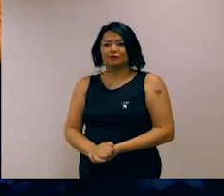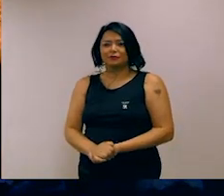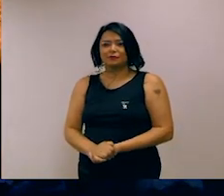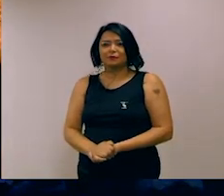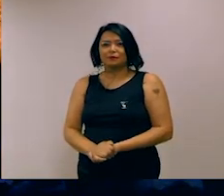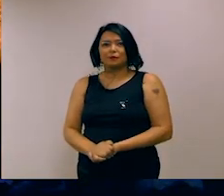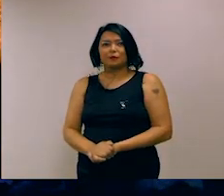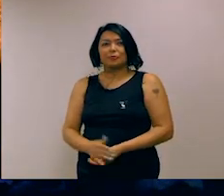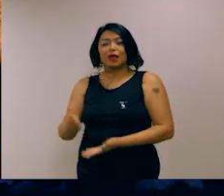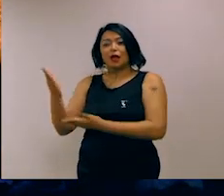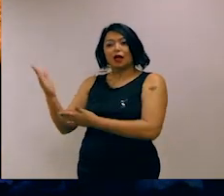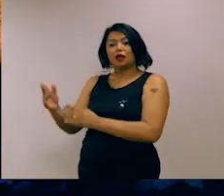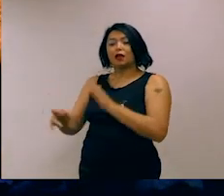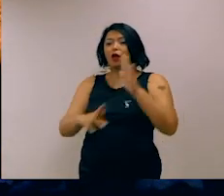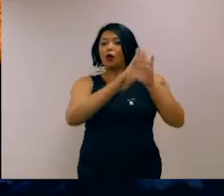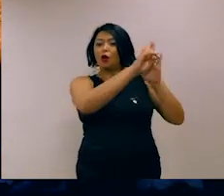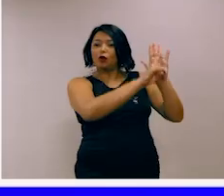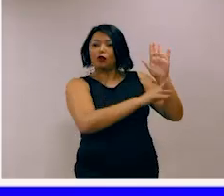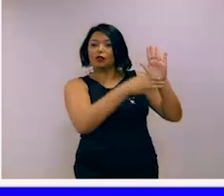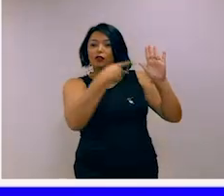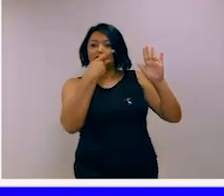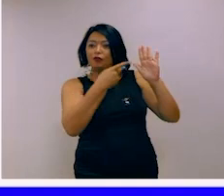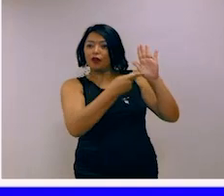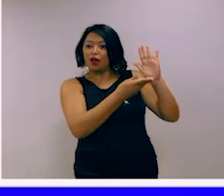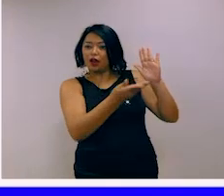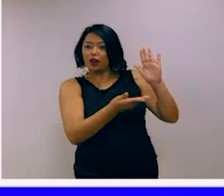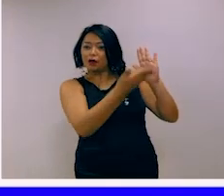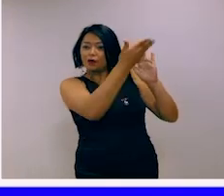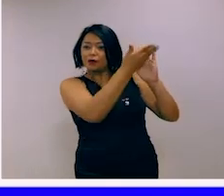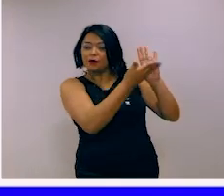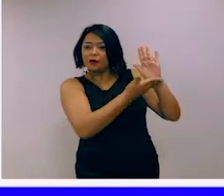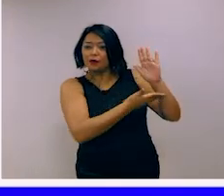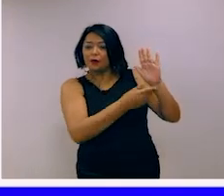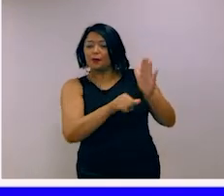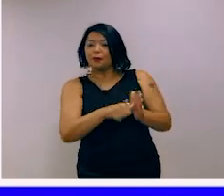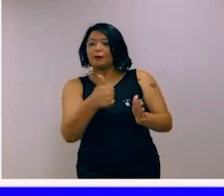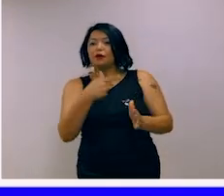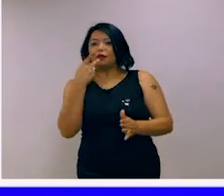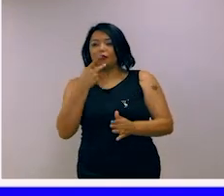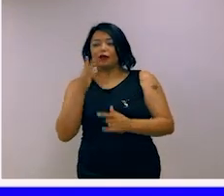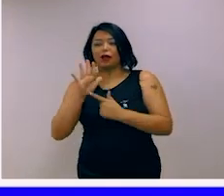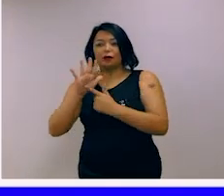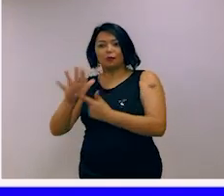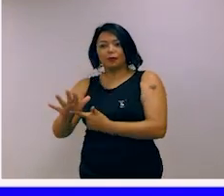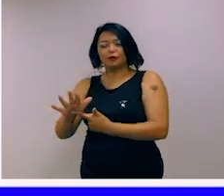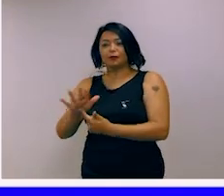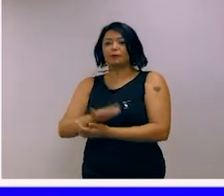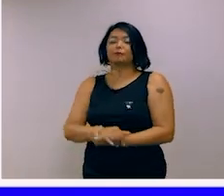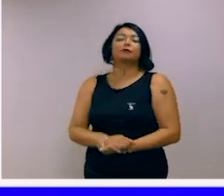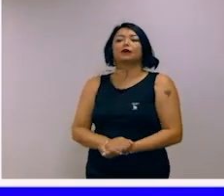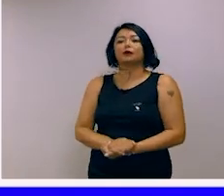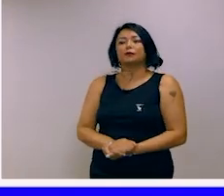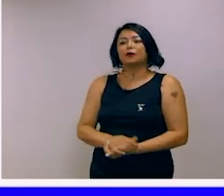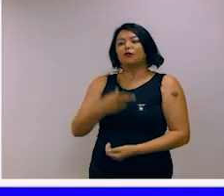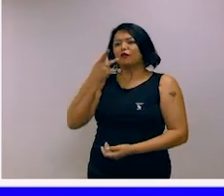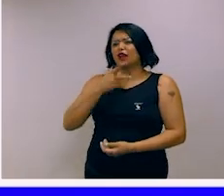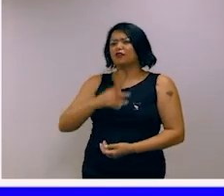Esse aqui é só um roteiro da nossa fala, dividimos em duas partes. A primeira parte eu vou apresentar a Kaiman de forma